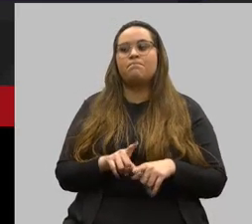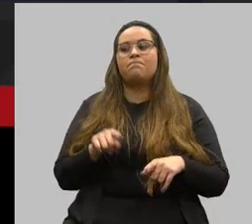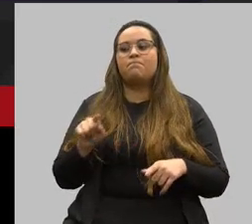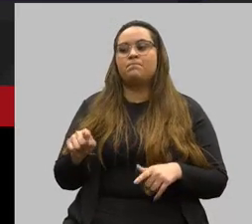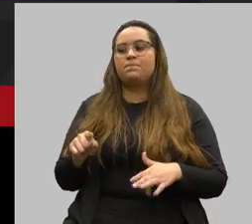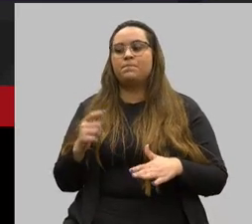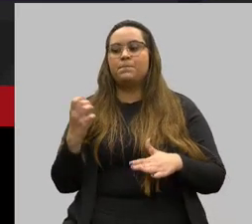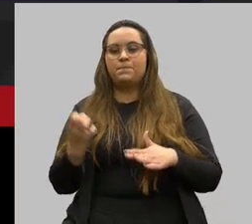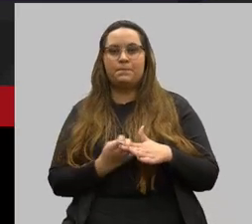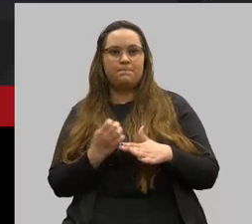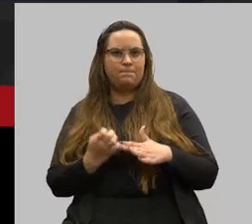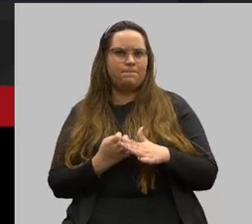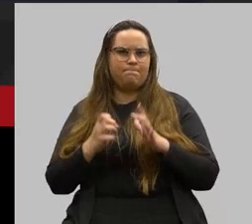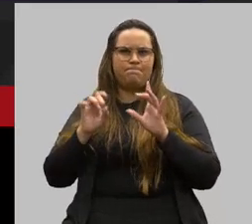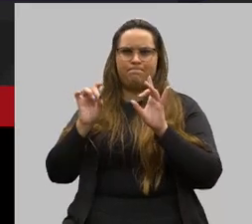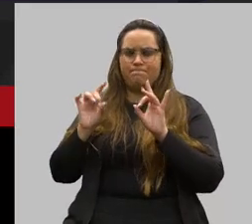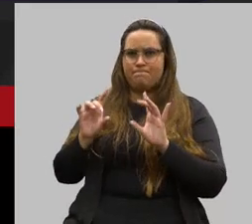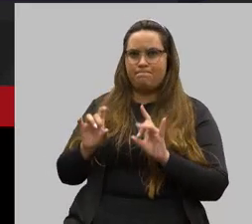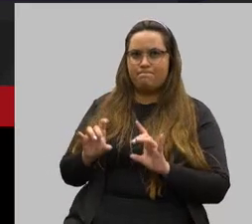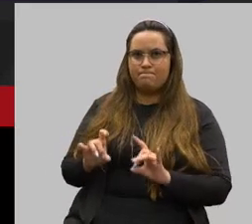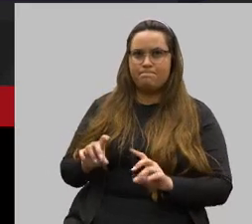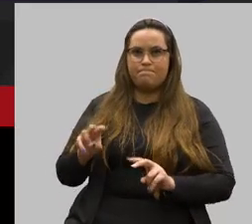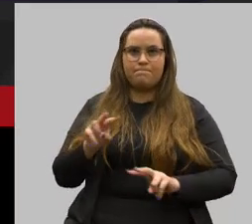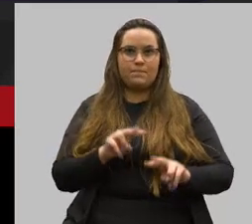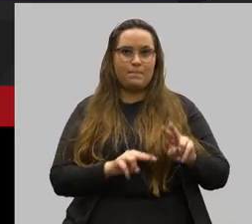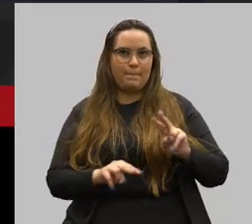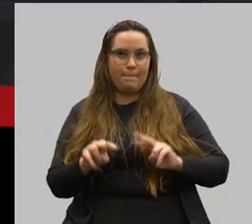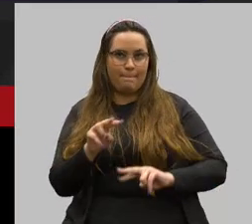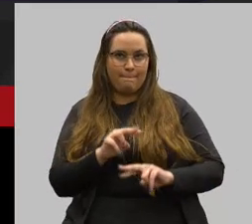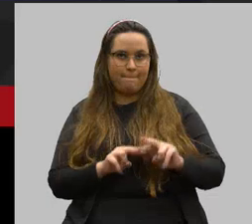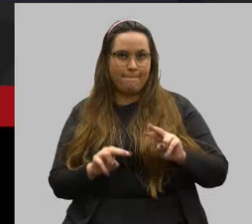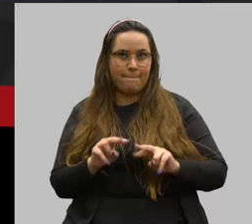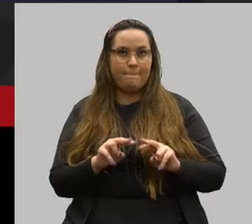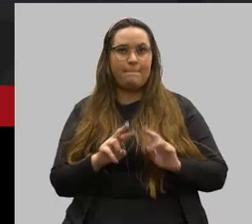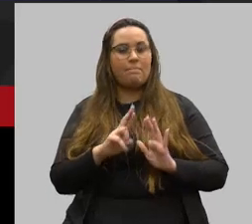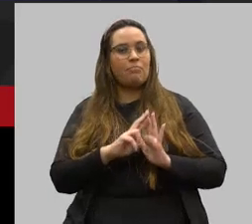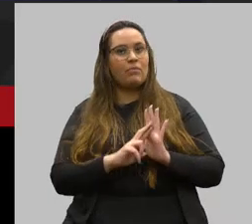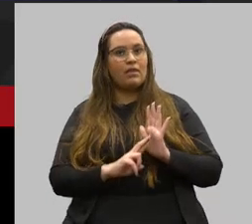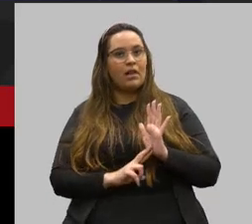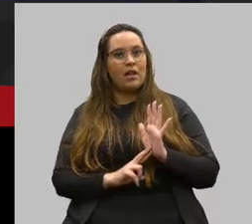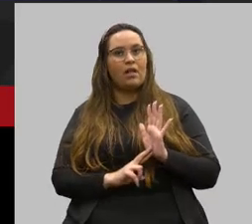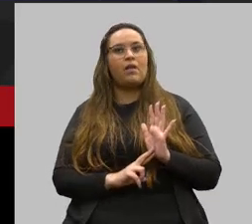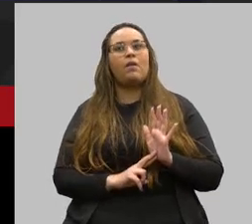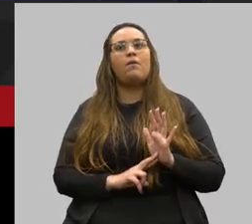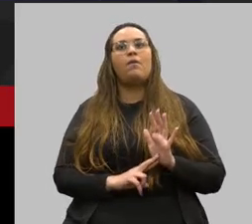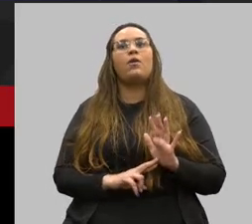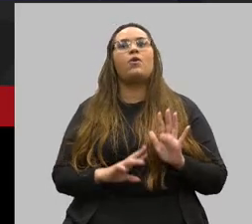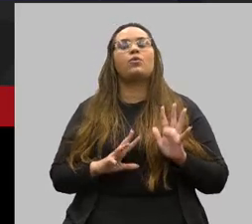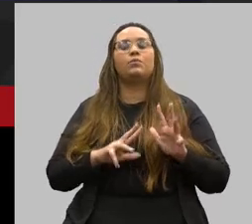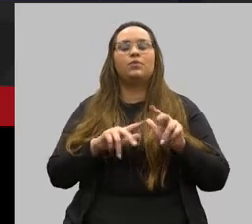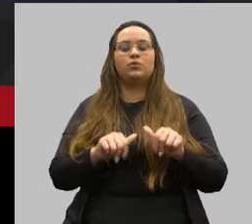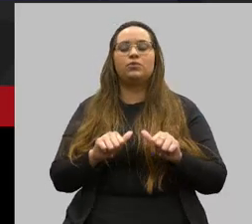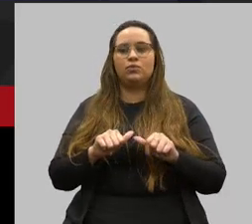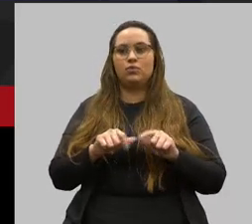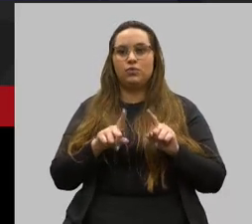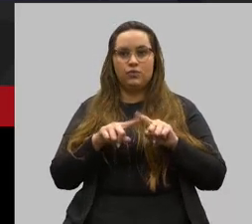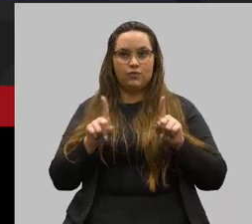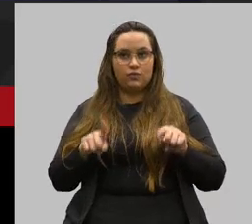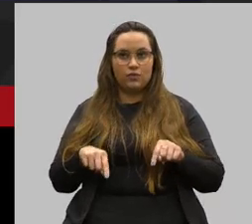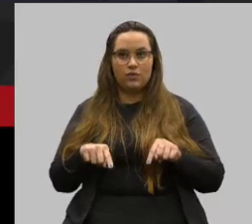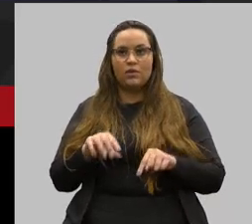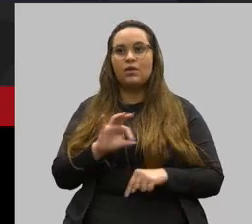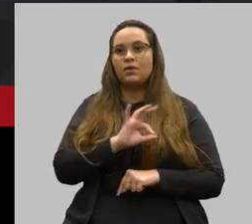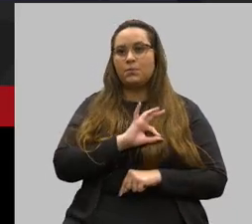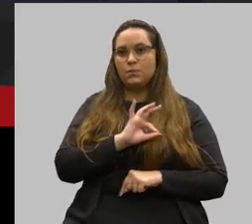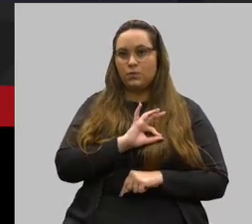é uma empresa especializada para avaliação e elaboração do diagnóstico de todo o corpo de servidores da Polícia Civil